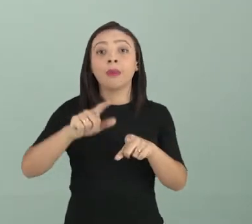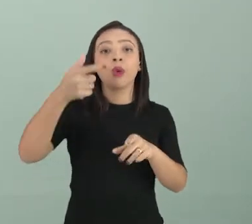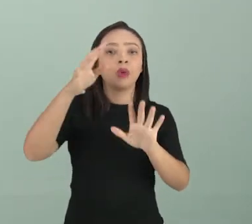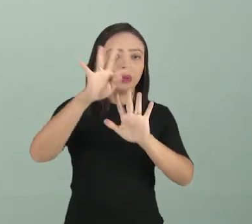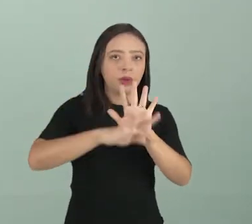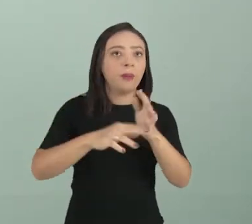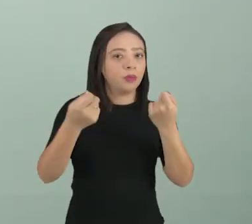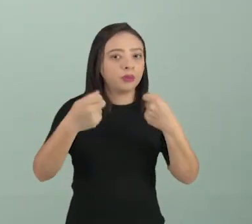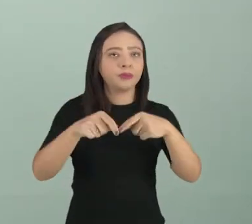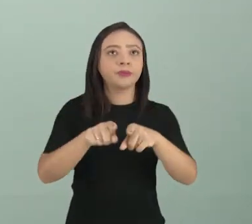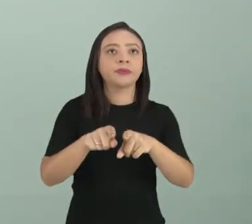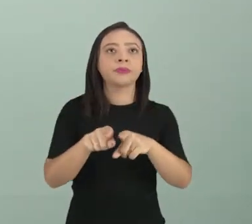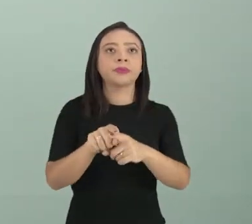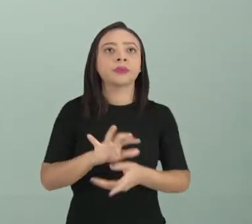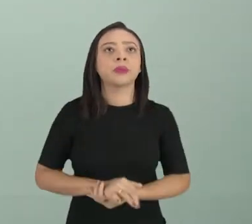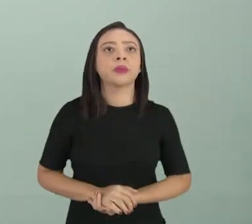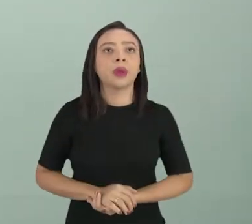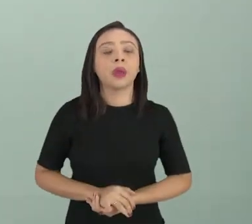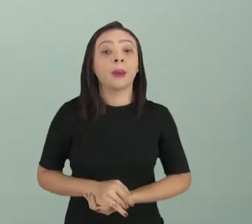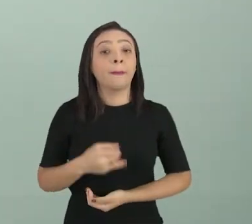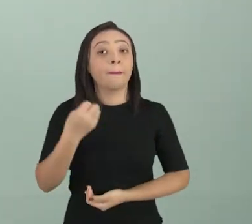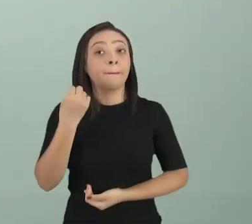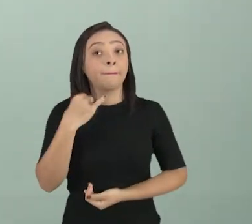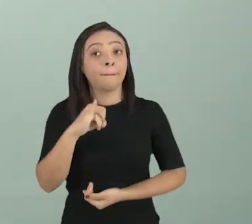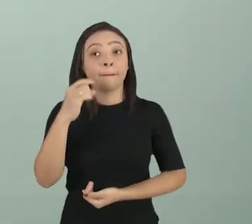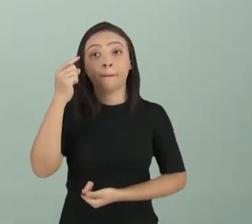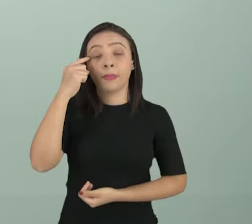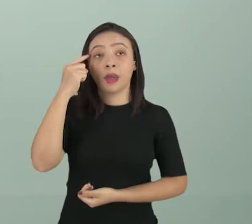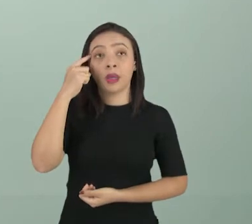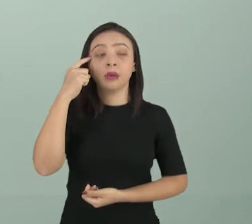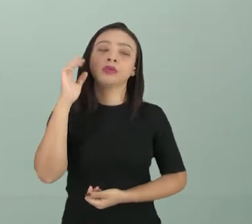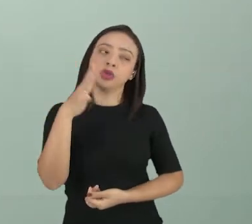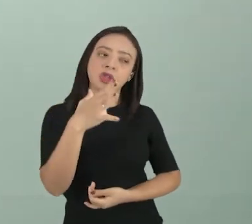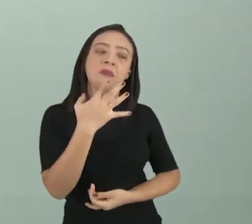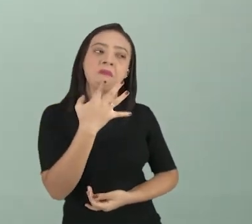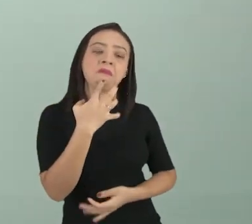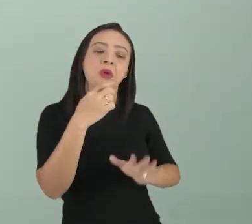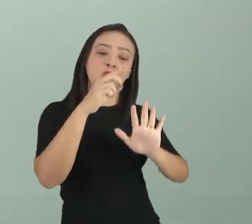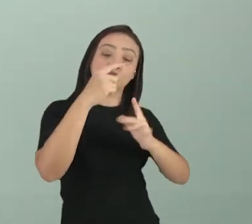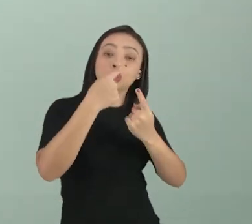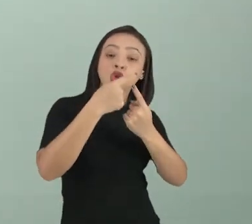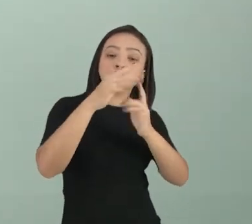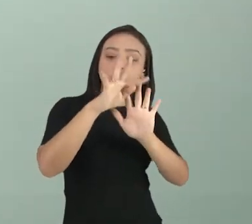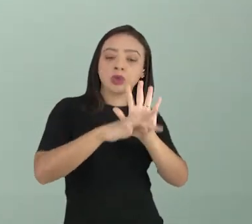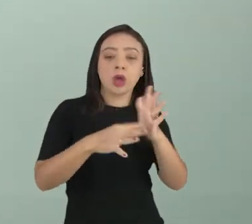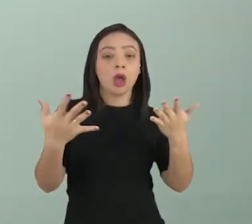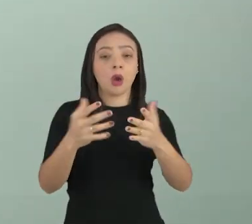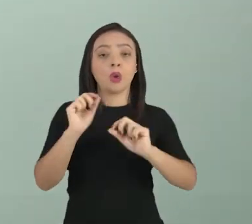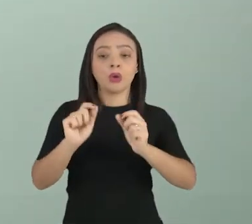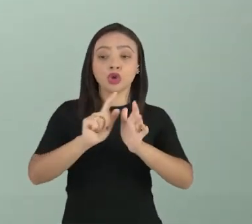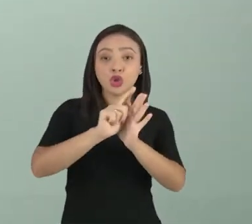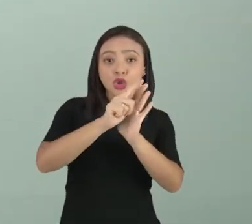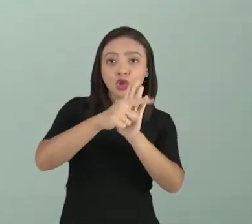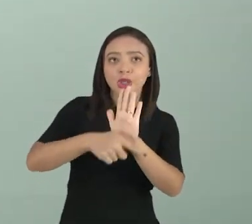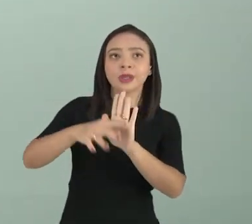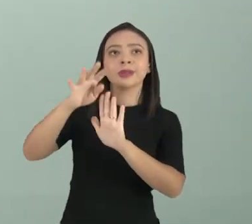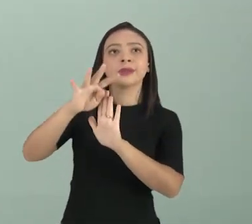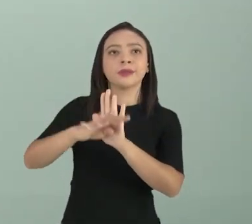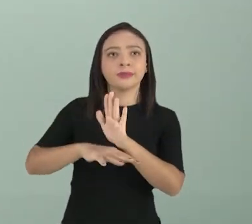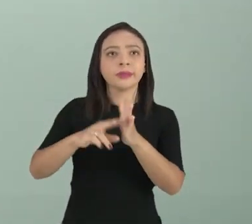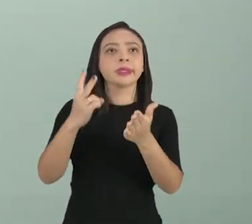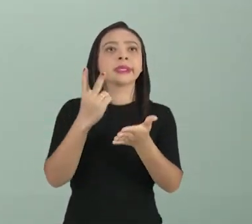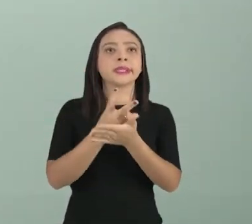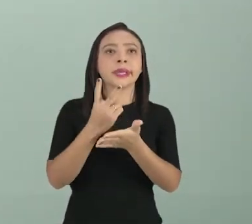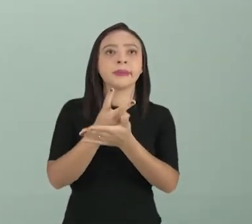beijamos Quando nós vamos pensar Nós pensamos em tipos de texto agora nós vamos pensar em gêneros textuais que eles vão